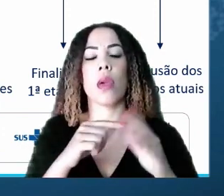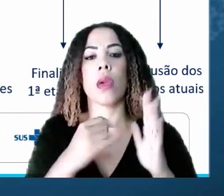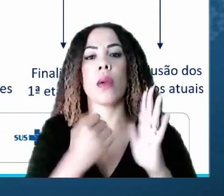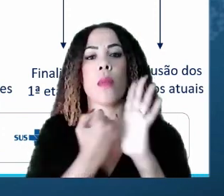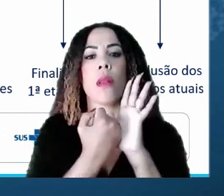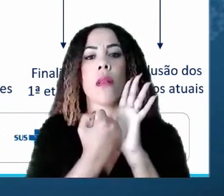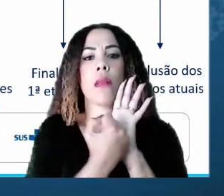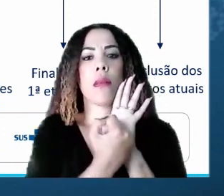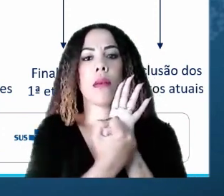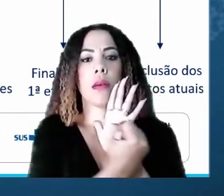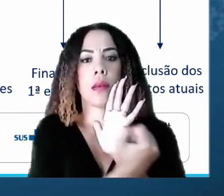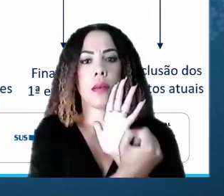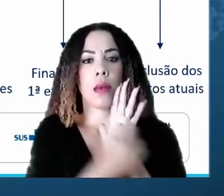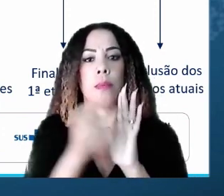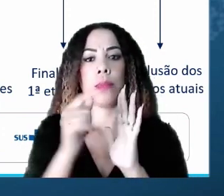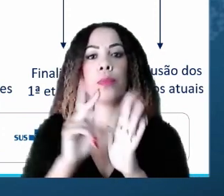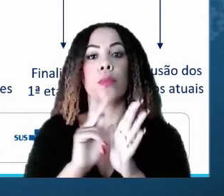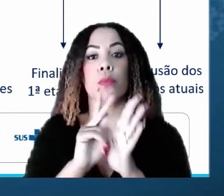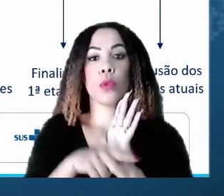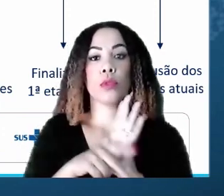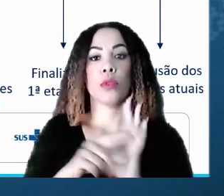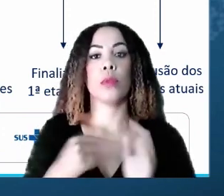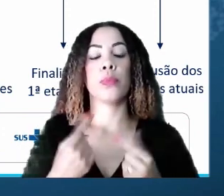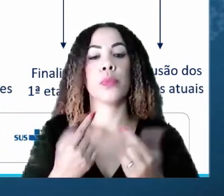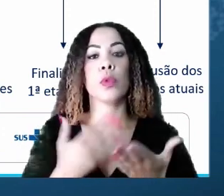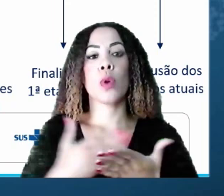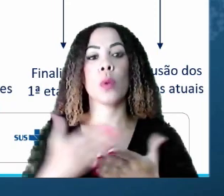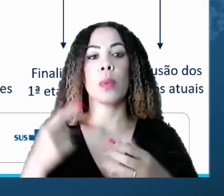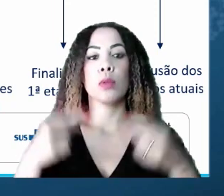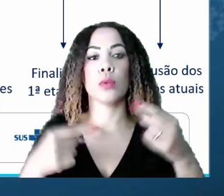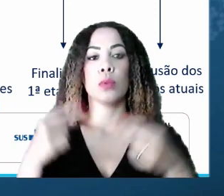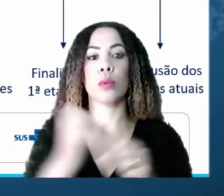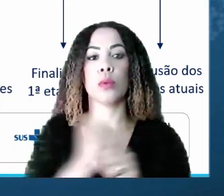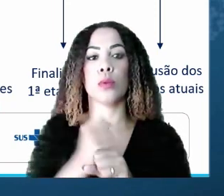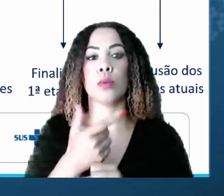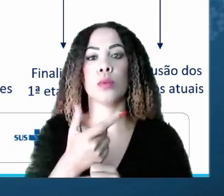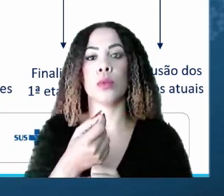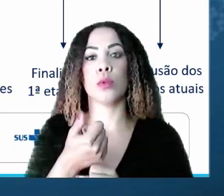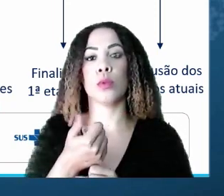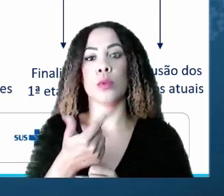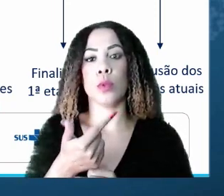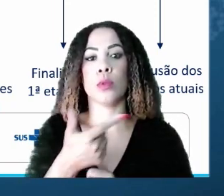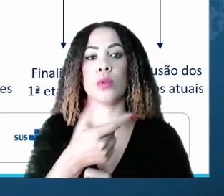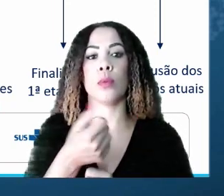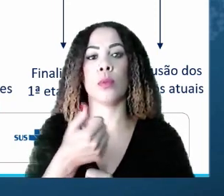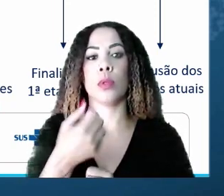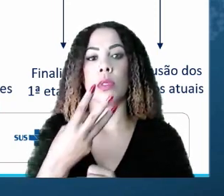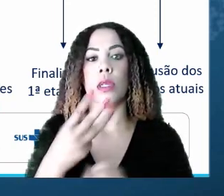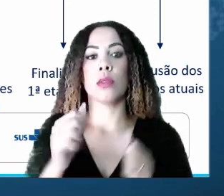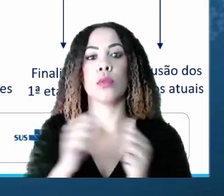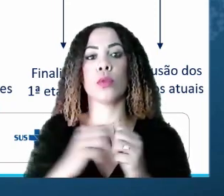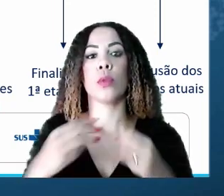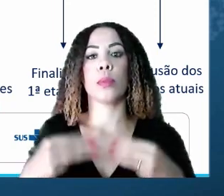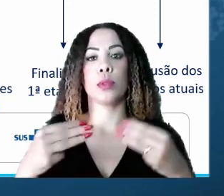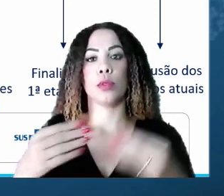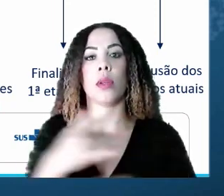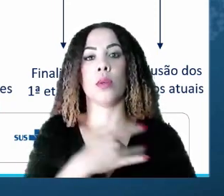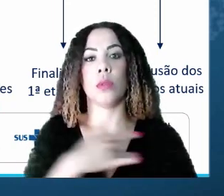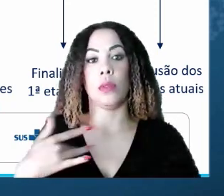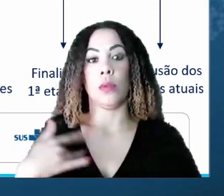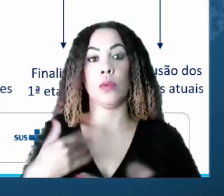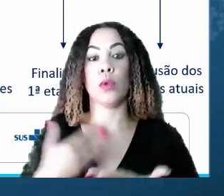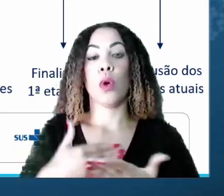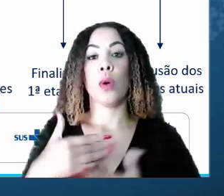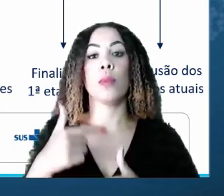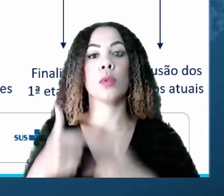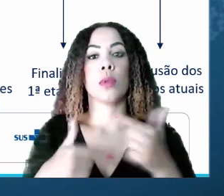né? Então, iniciamos discussões lá em 2012, 2013, com o Ministério da Saúde. Iniciamos o trabalho em duas áreas bem pequenas aqui